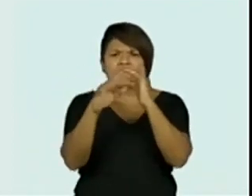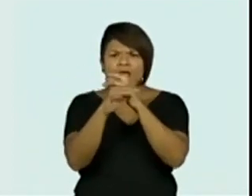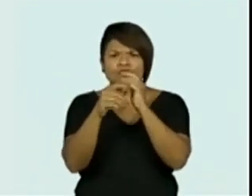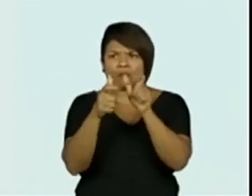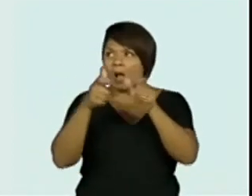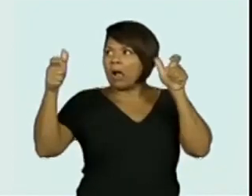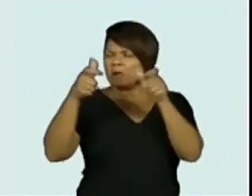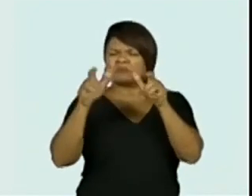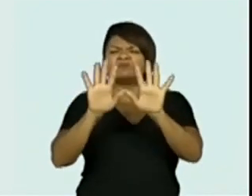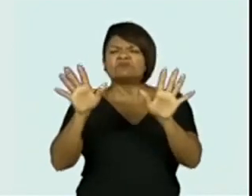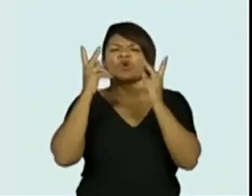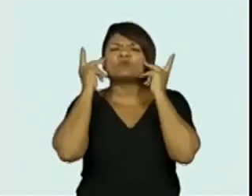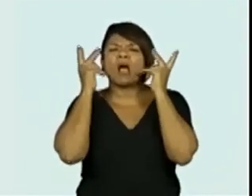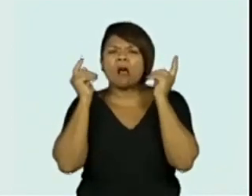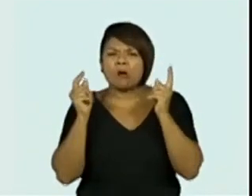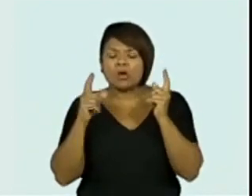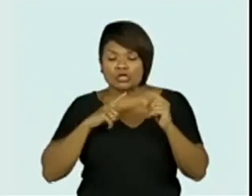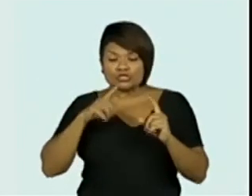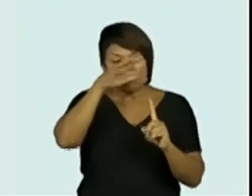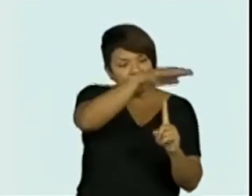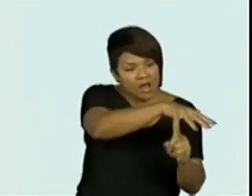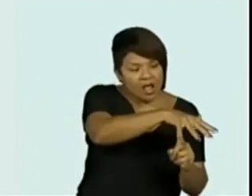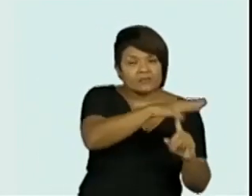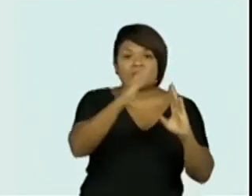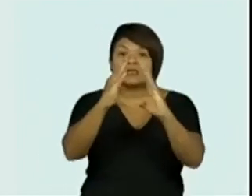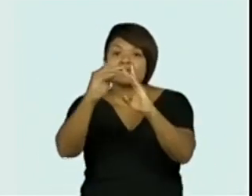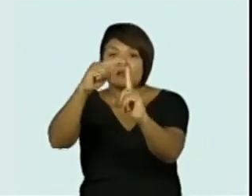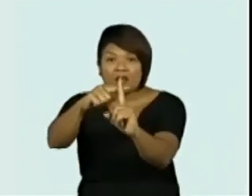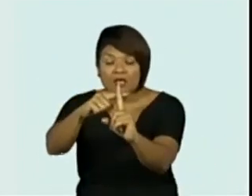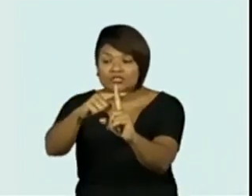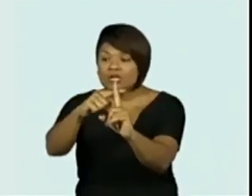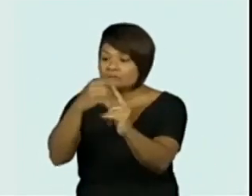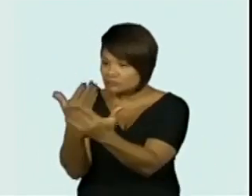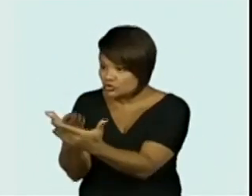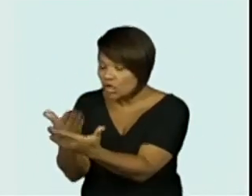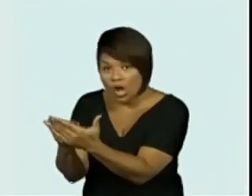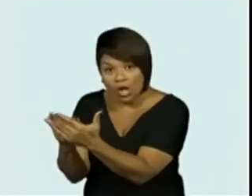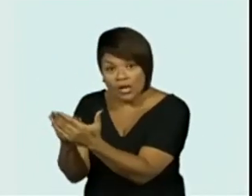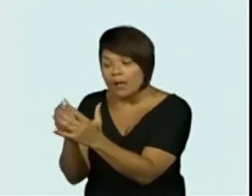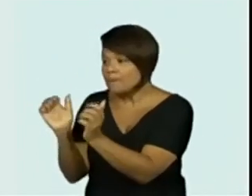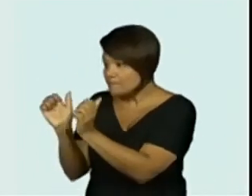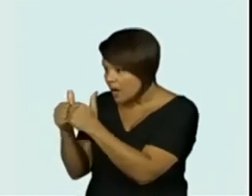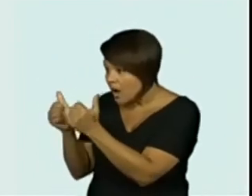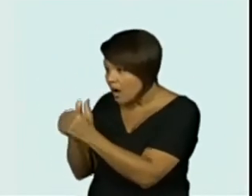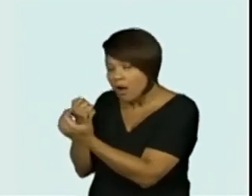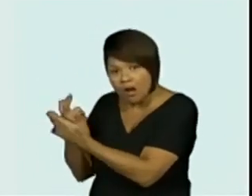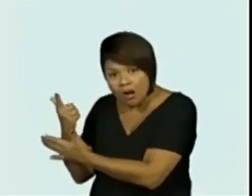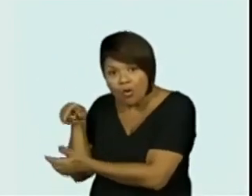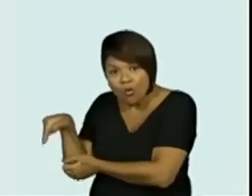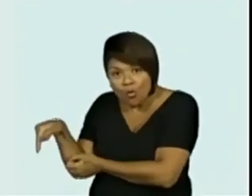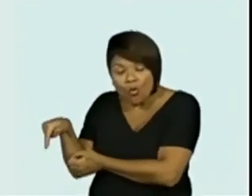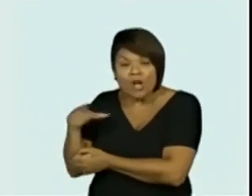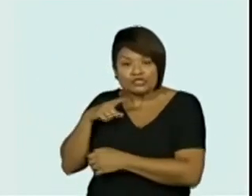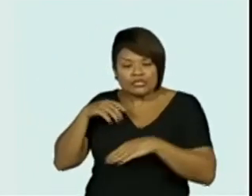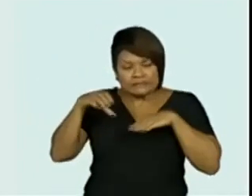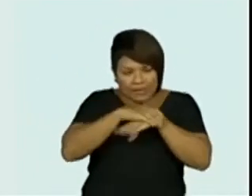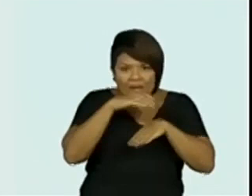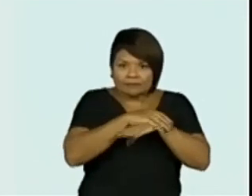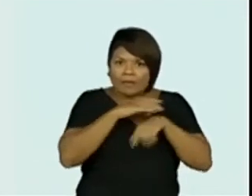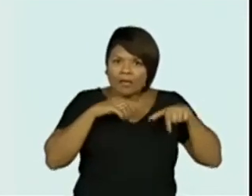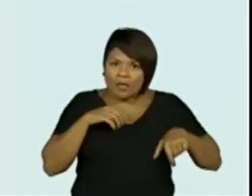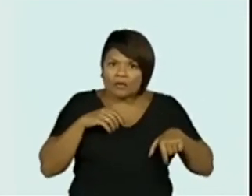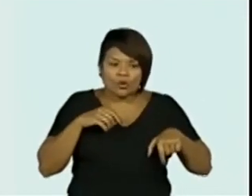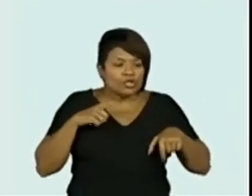tinha praça, igreja, escola e padaria. Tinha hospital, dentista, médico e sapataria.